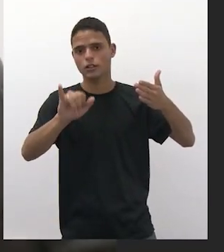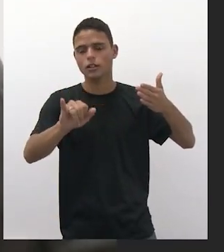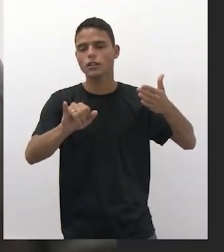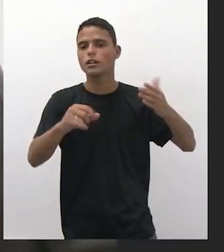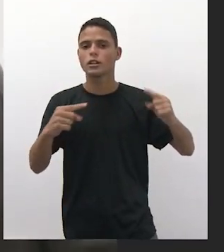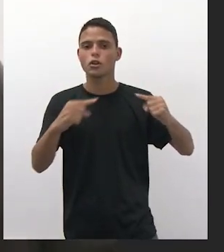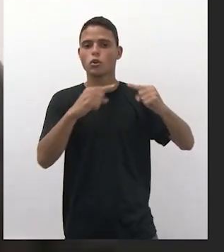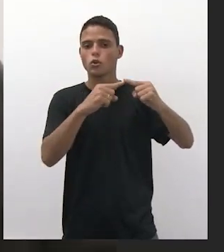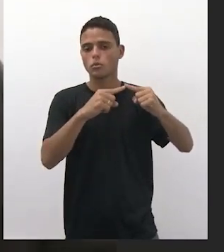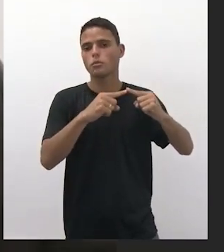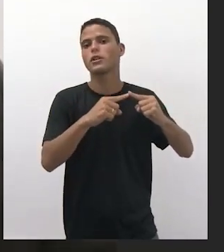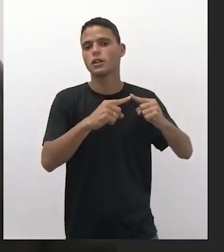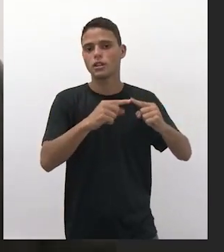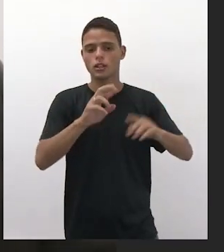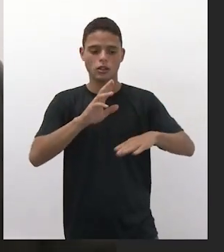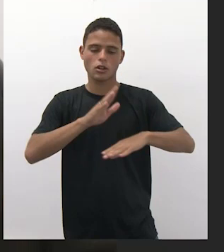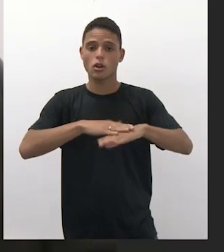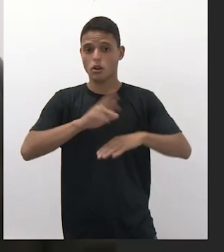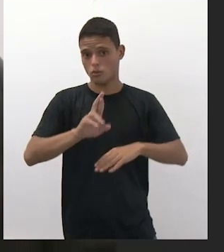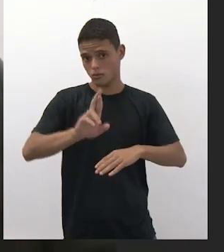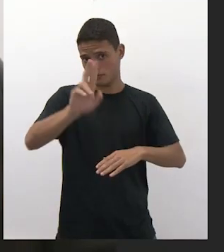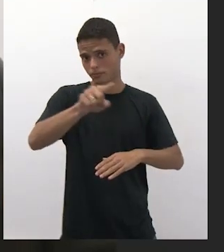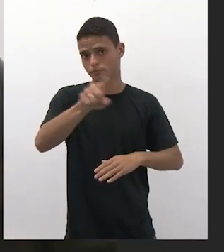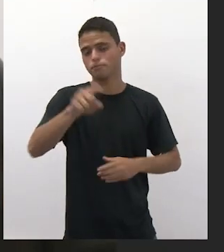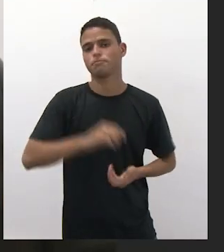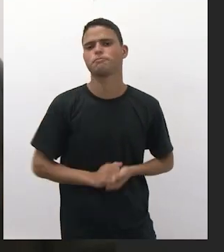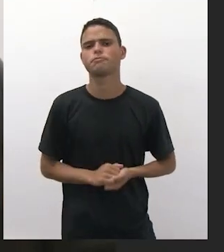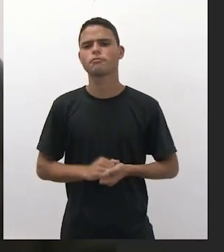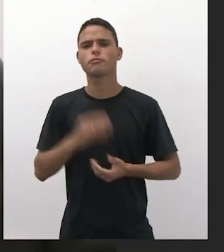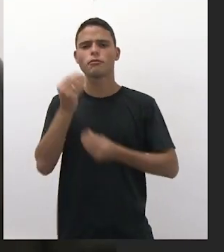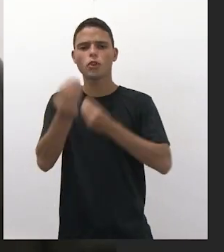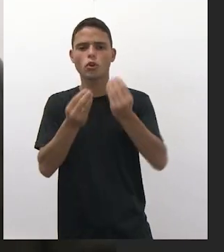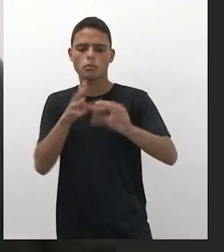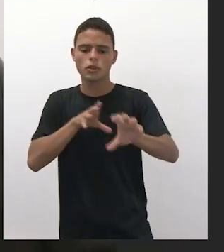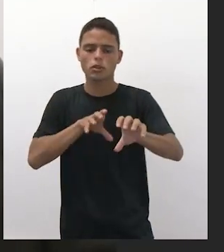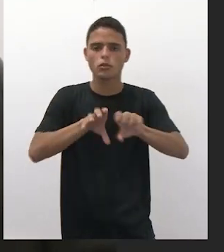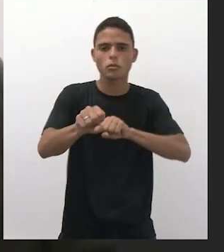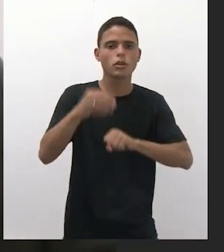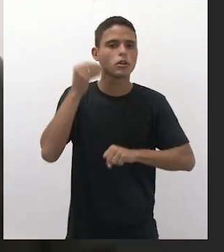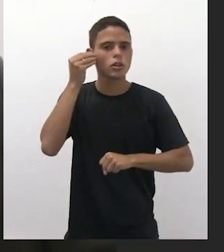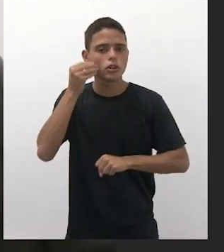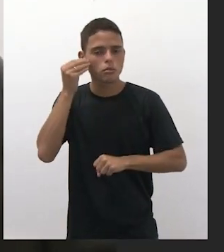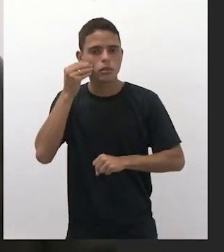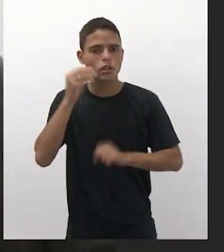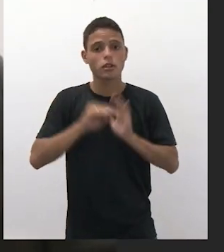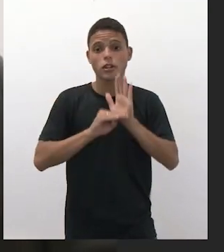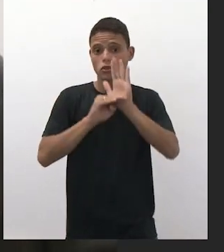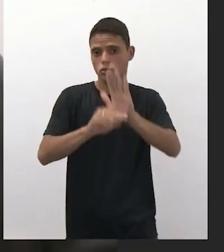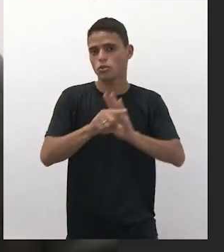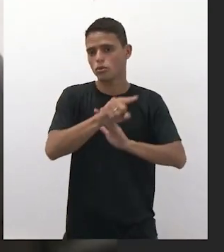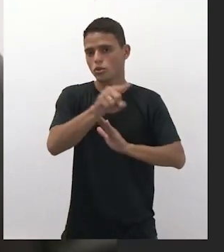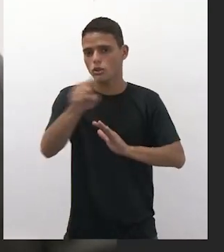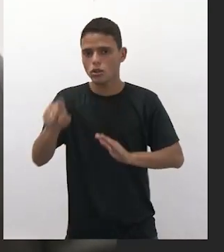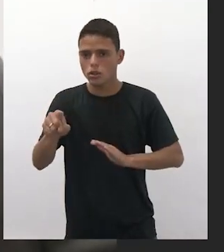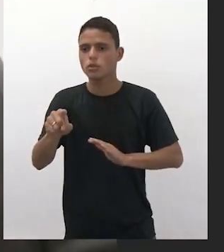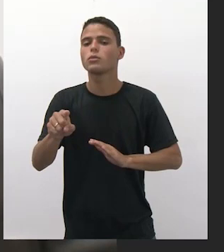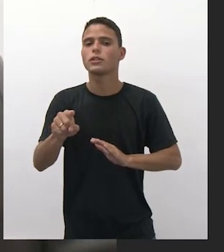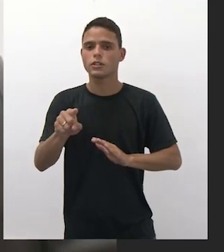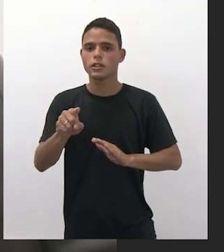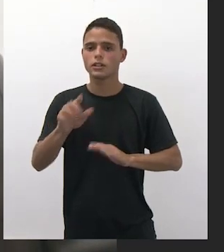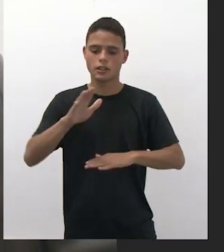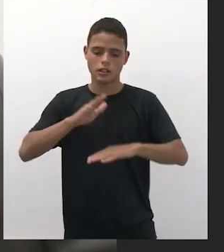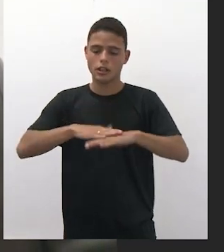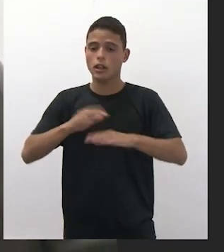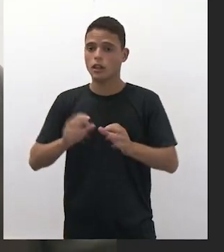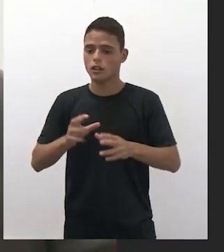de mediadora do Clube de Leitura Gato Preto. Como a sua formação e experiência contribuiu para o seu papel de mediadora de um clube de